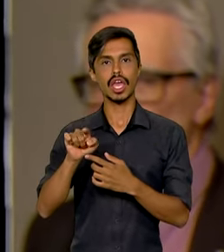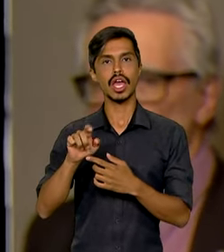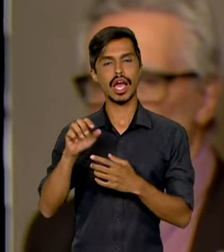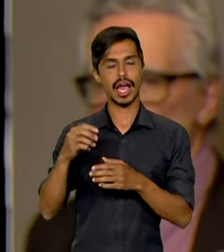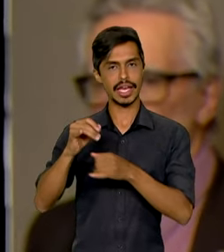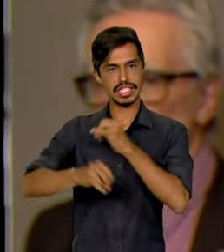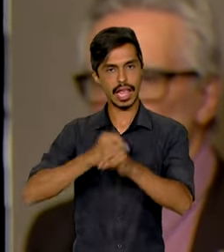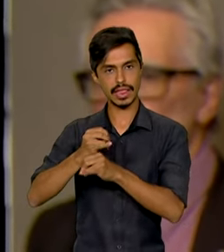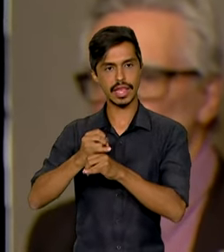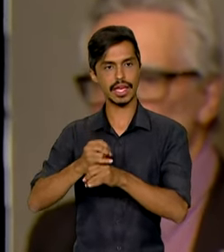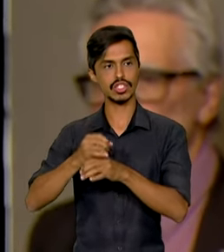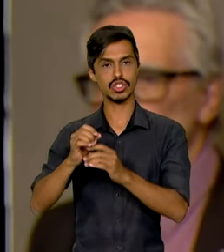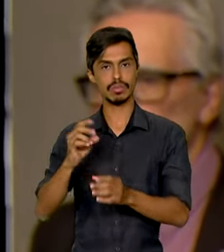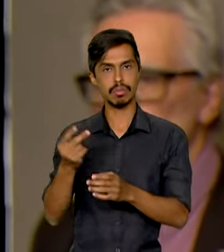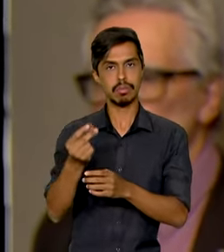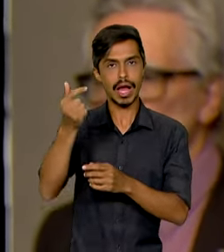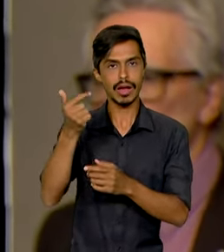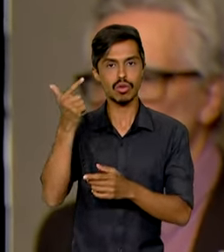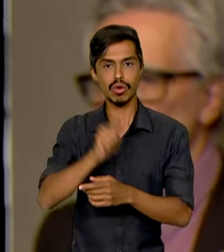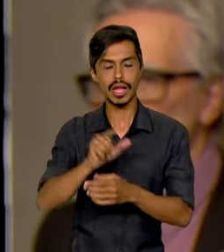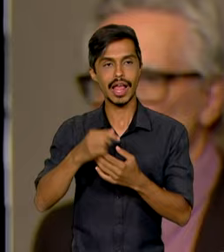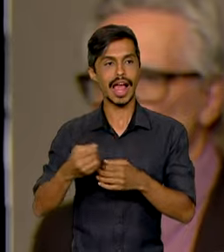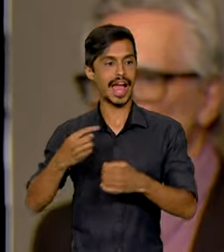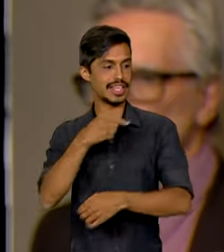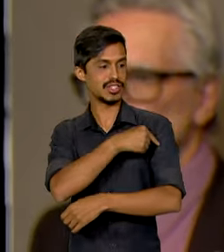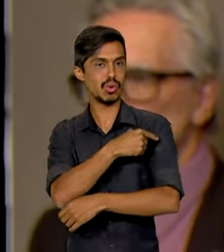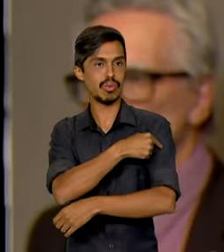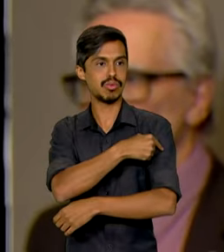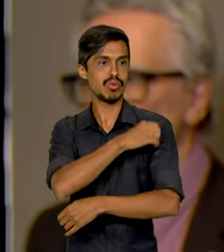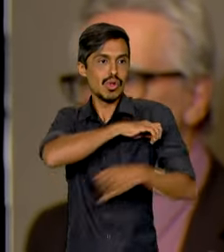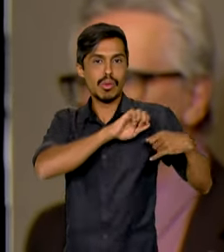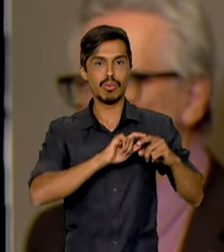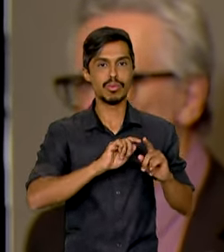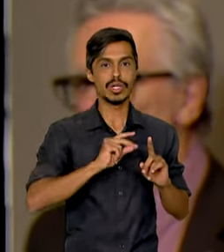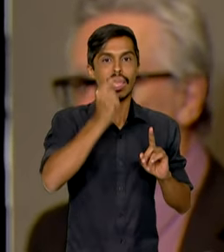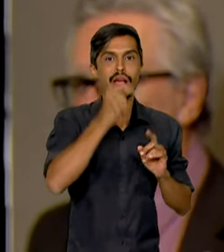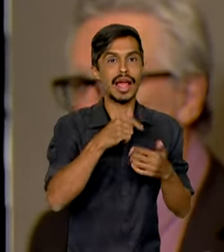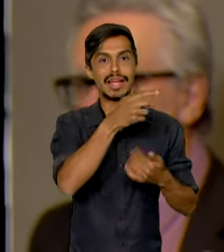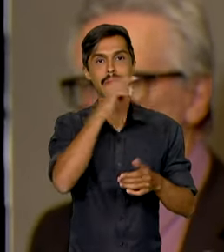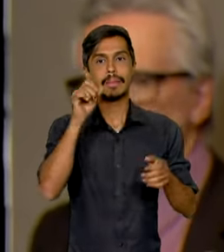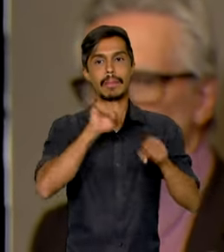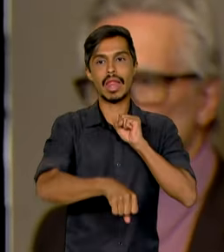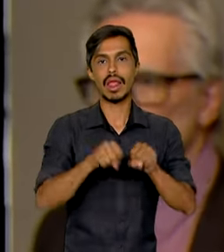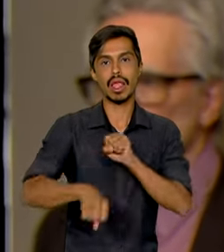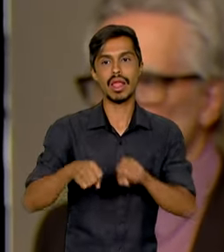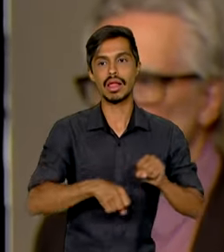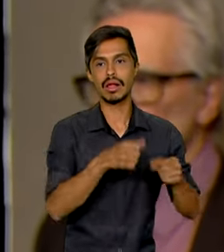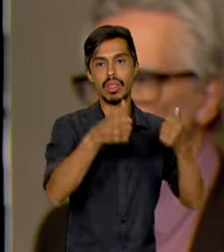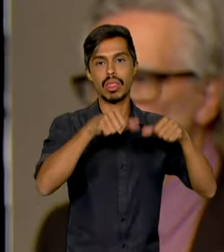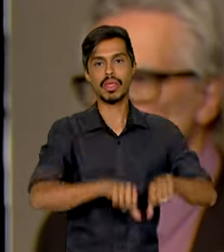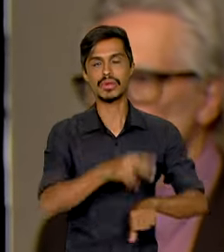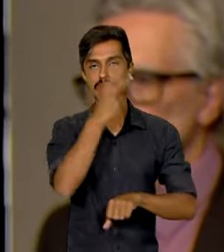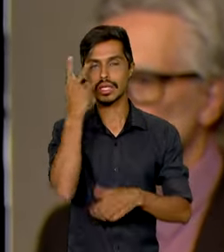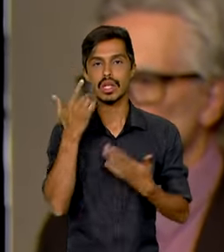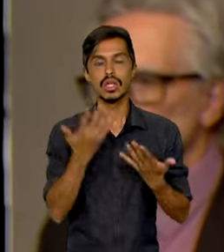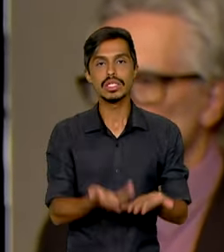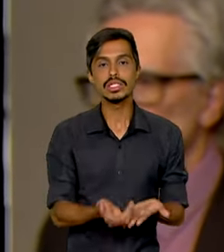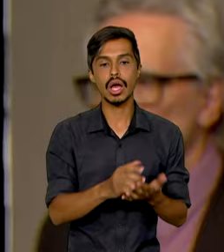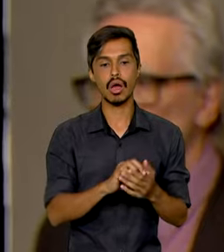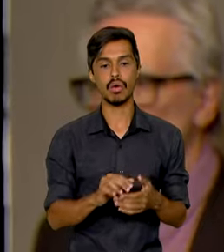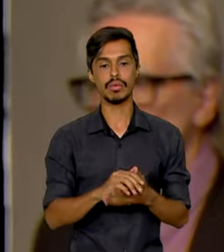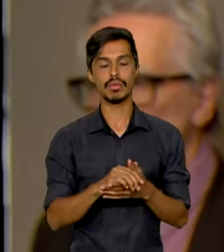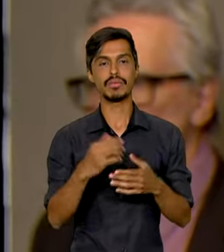patogênicos inseridos em imunizantes, mesmo antes de proferida decisão judicial, a rede social, considerando